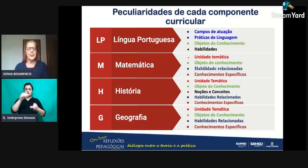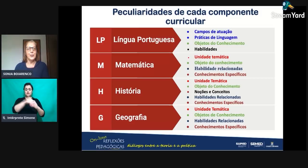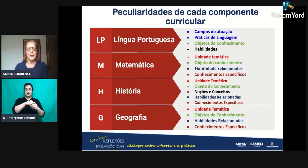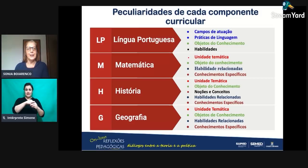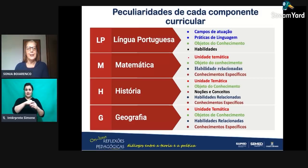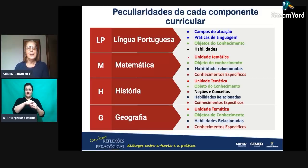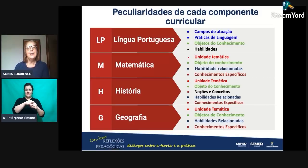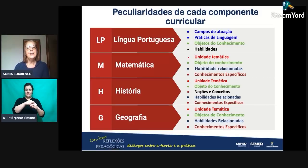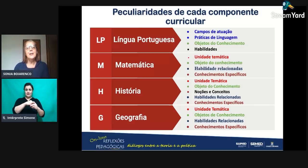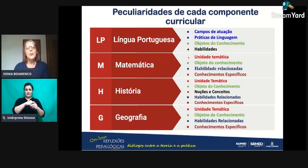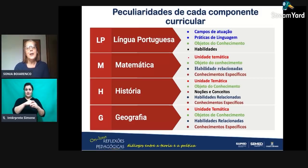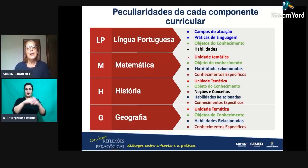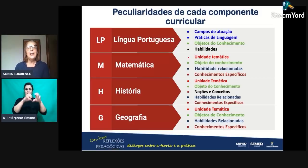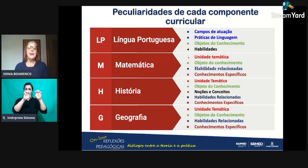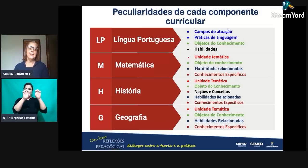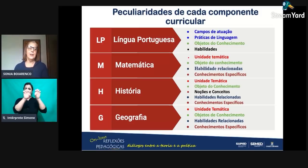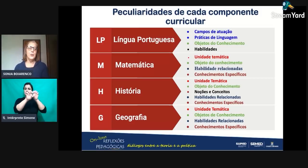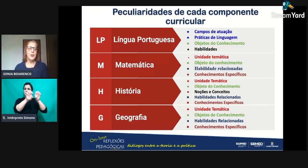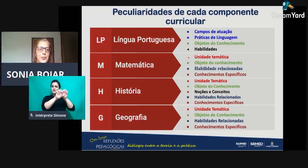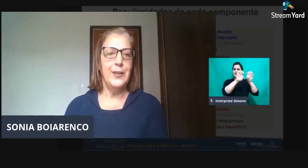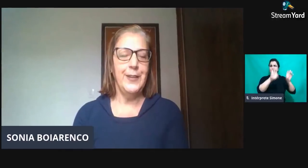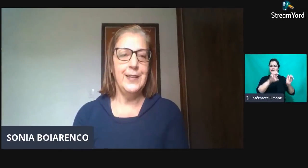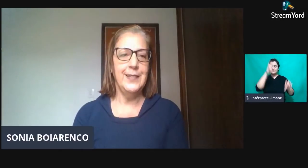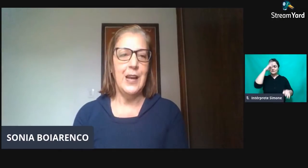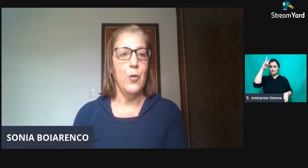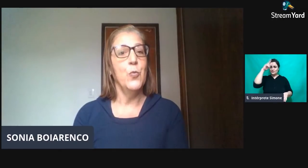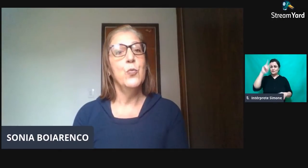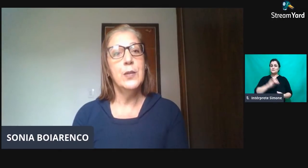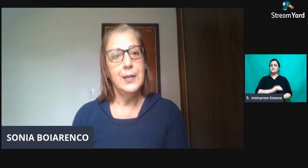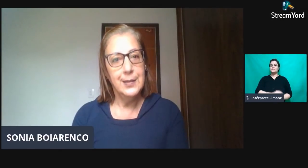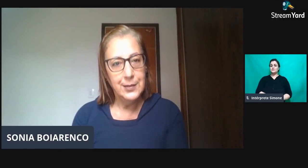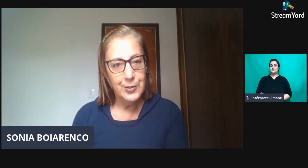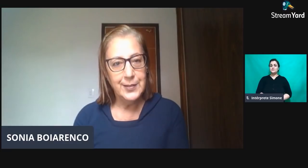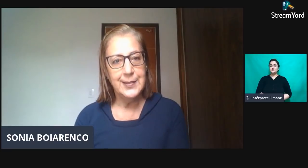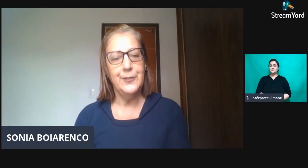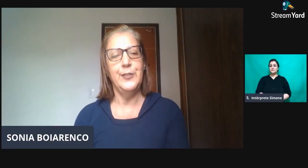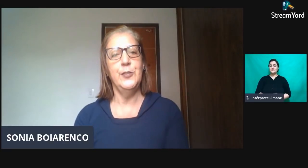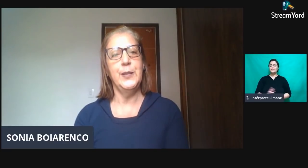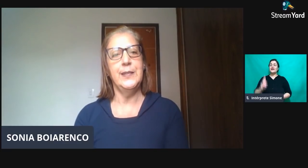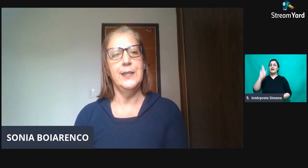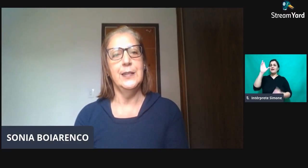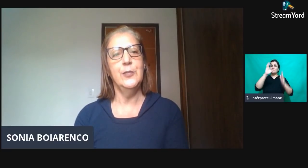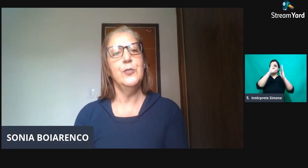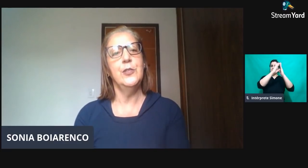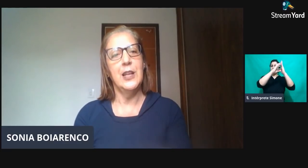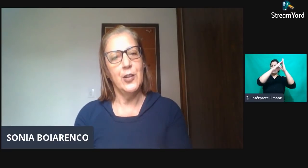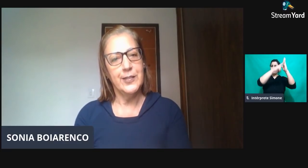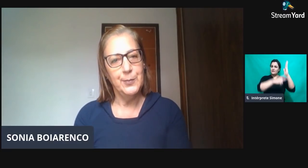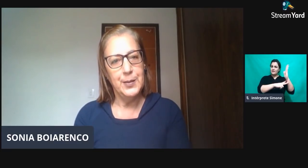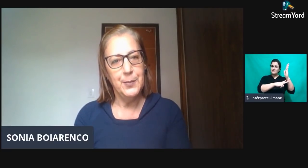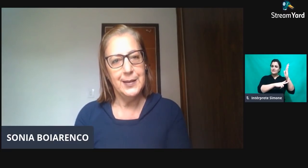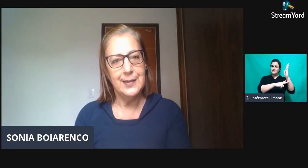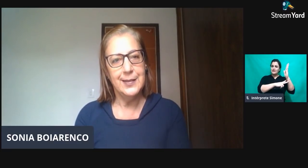estrutura da história. Então, esse é o nosso referencial. Um grande desafio esse ano da nossa